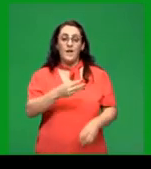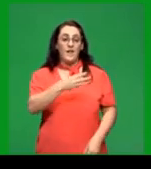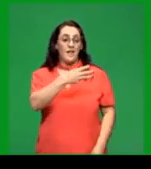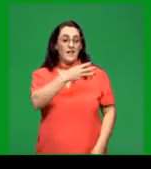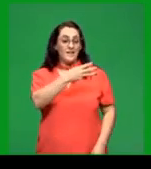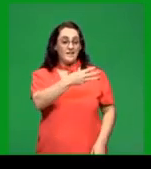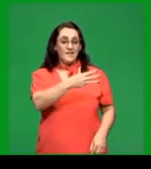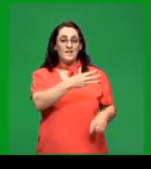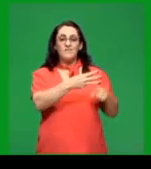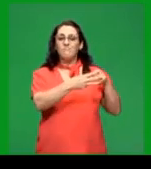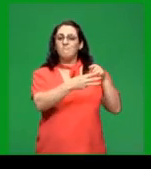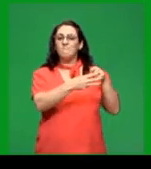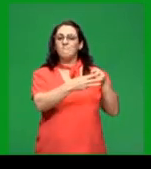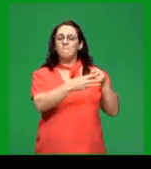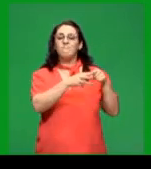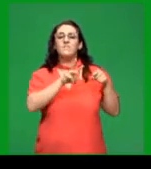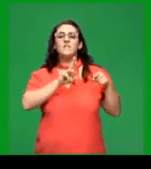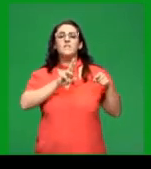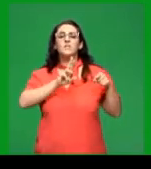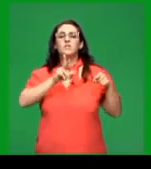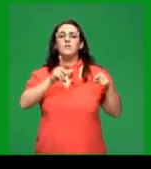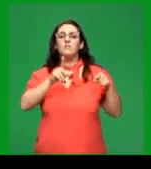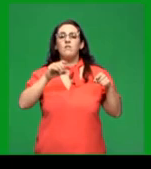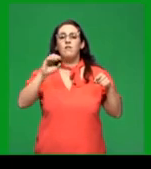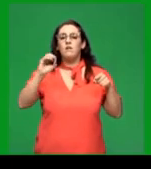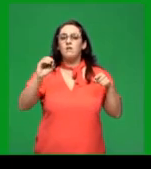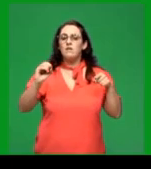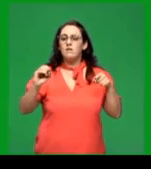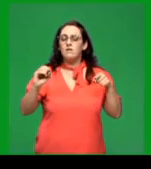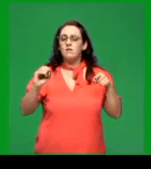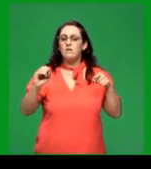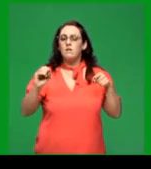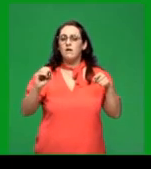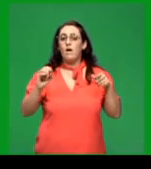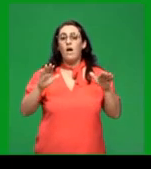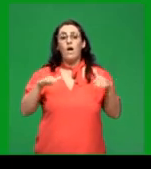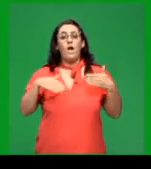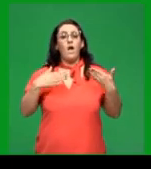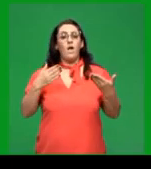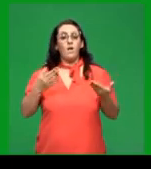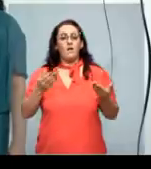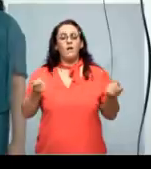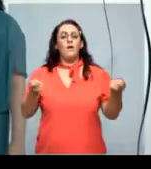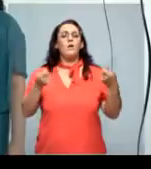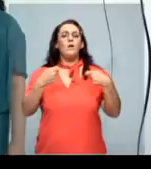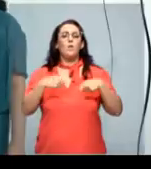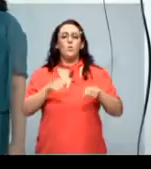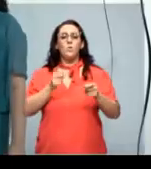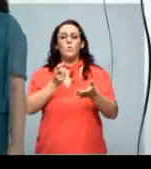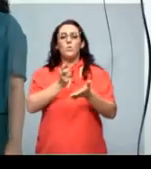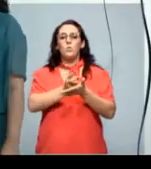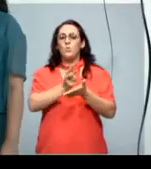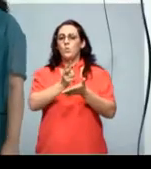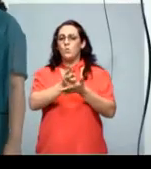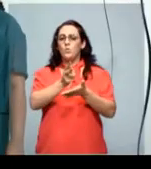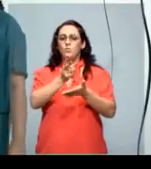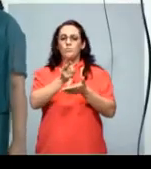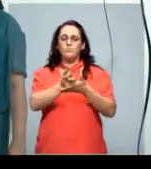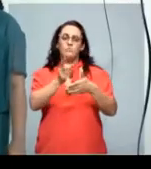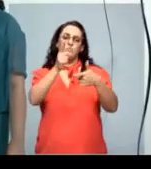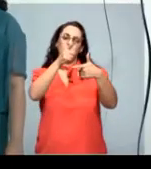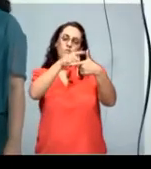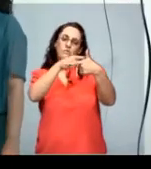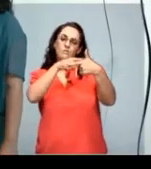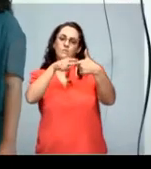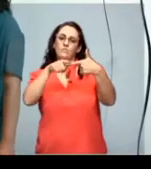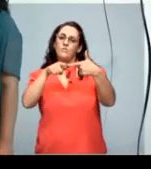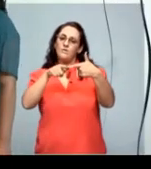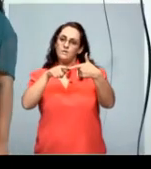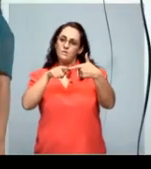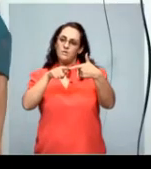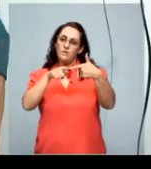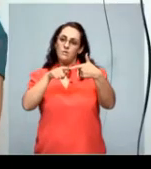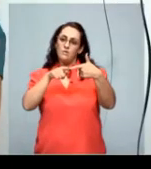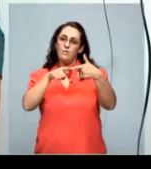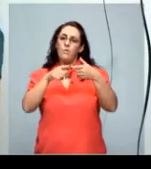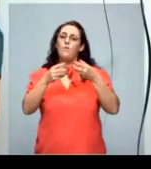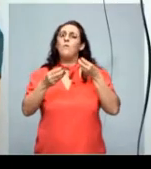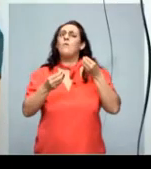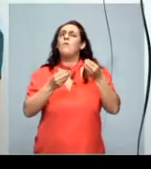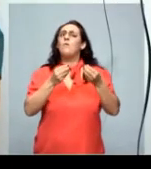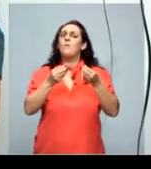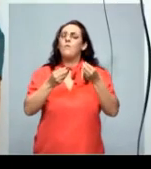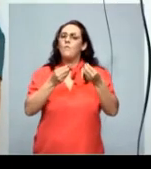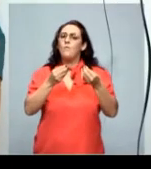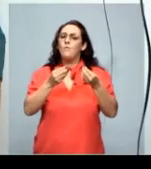diferente de zero, né? Eu posso continuar minha divisão desde que eu coloque essa